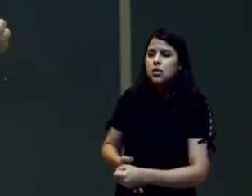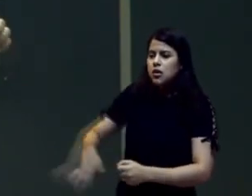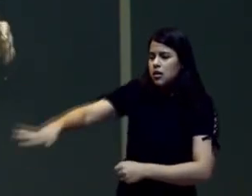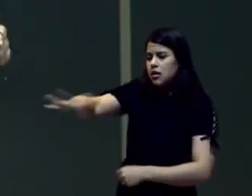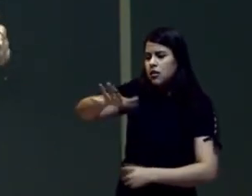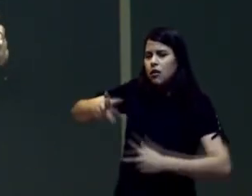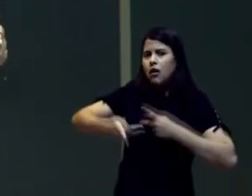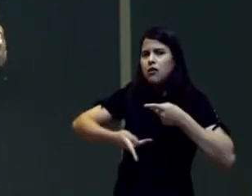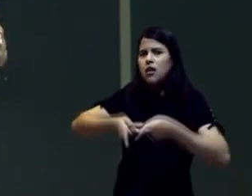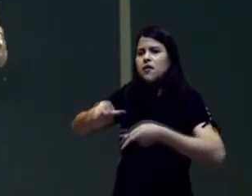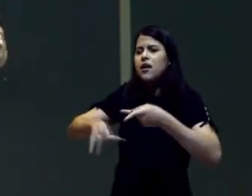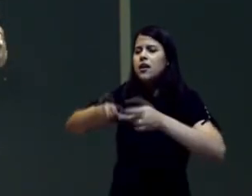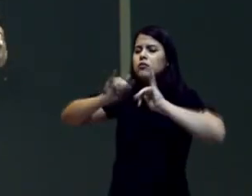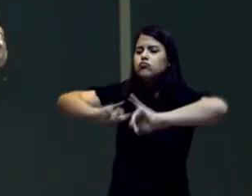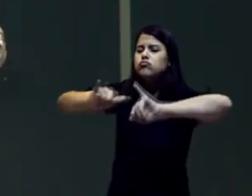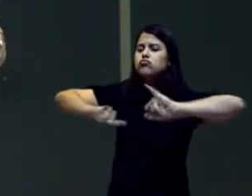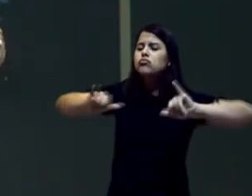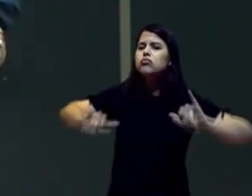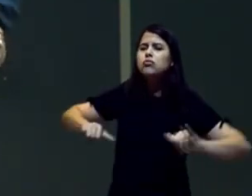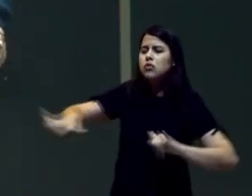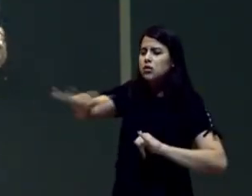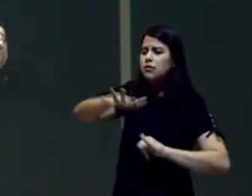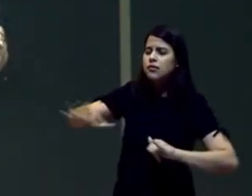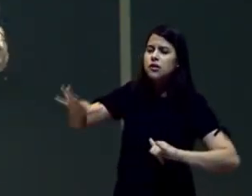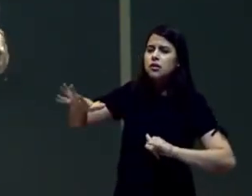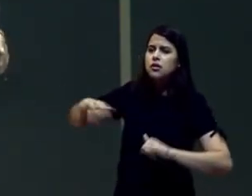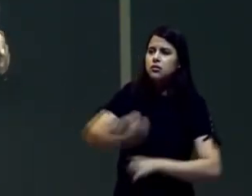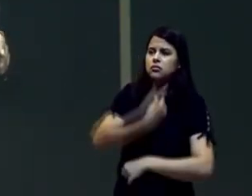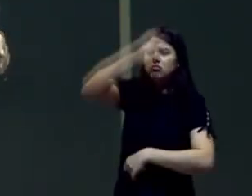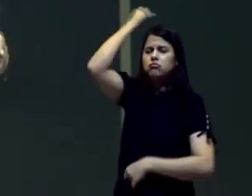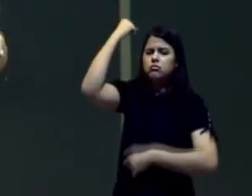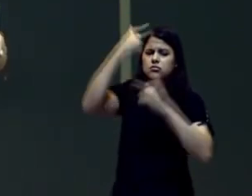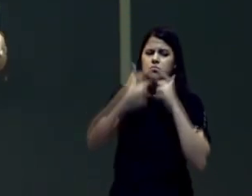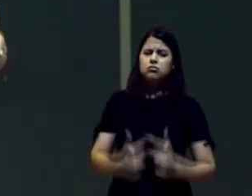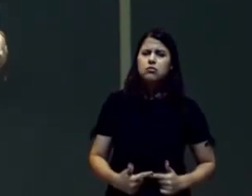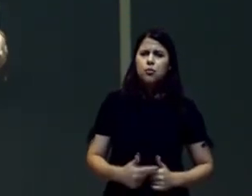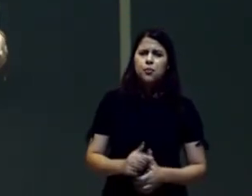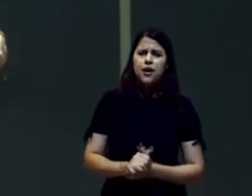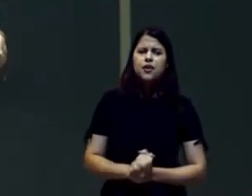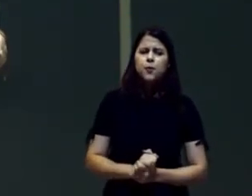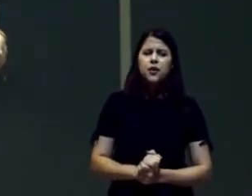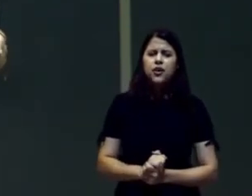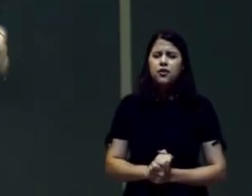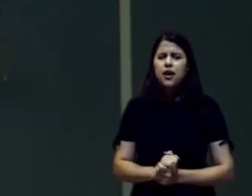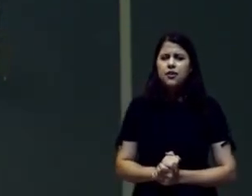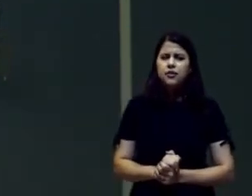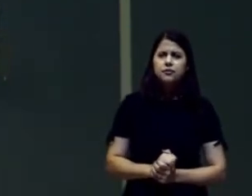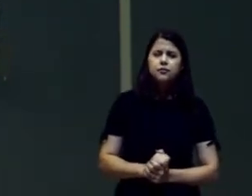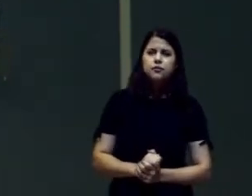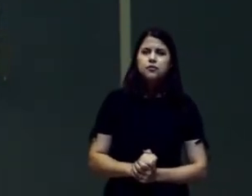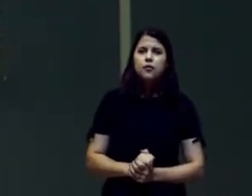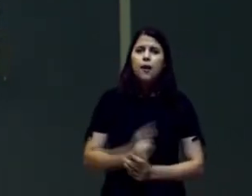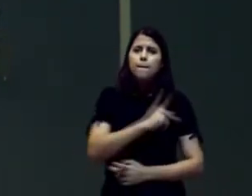são santificados. A preocupação do coração de Paulo com a obra do Senhor e com a obra missionária,